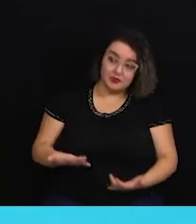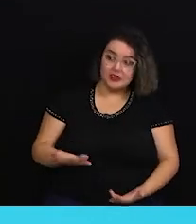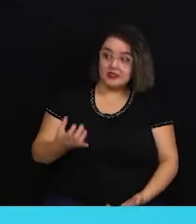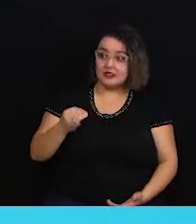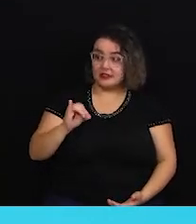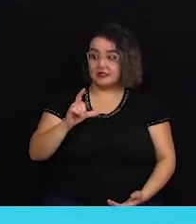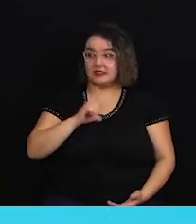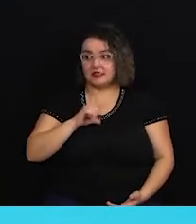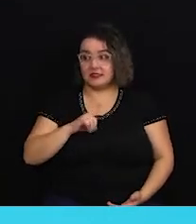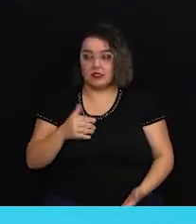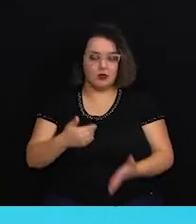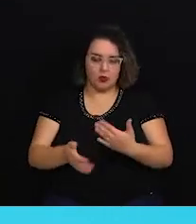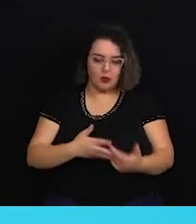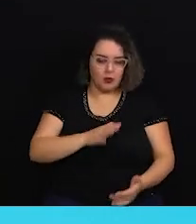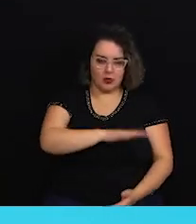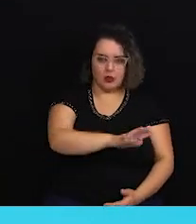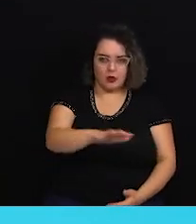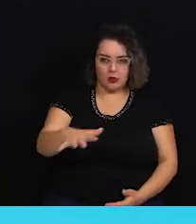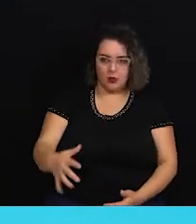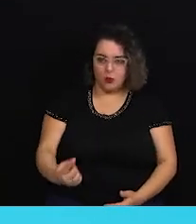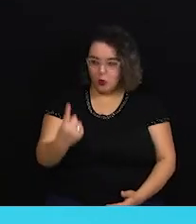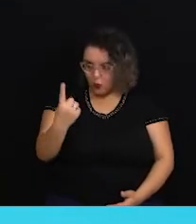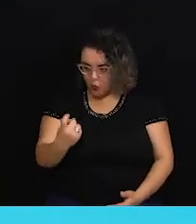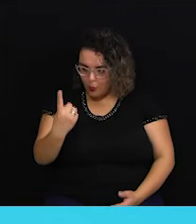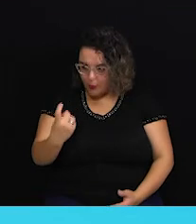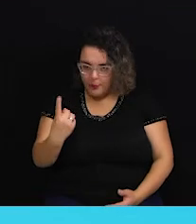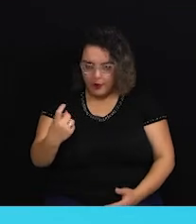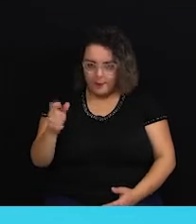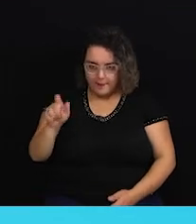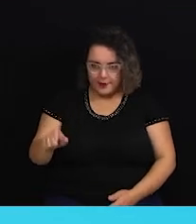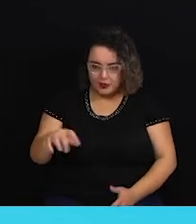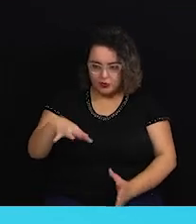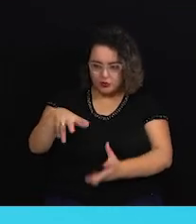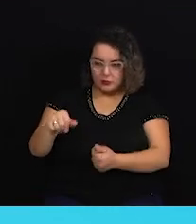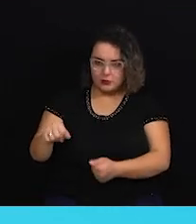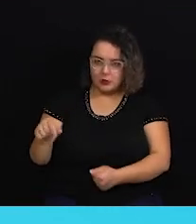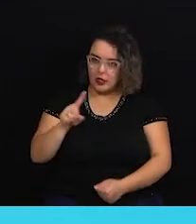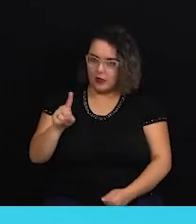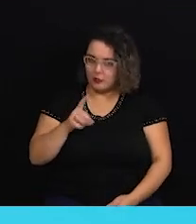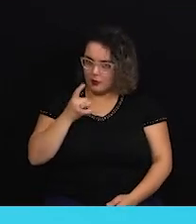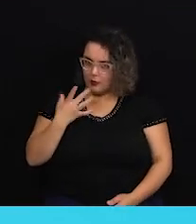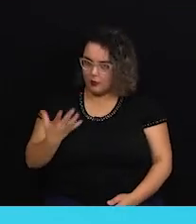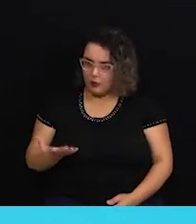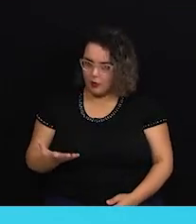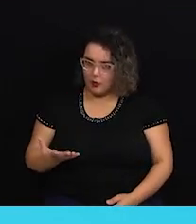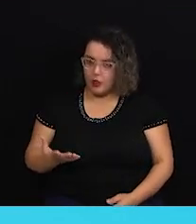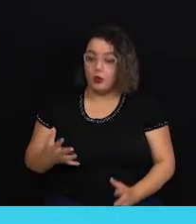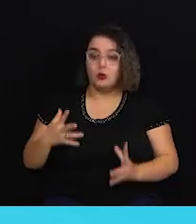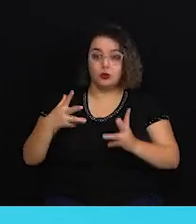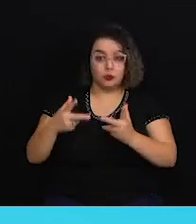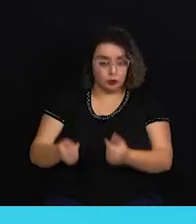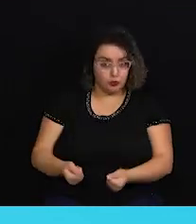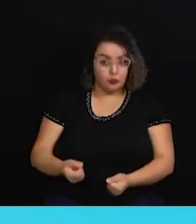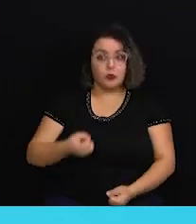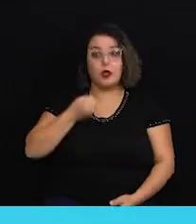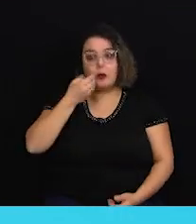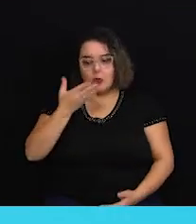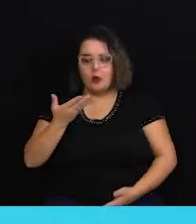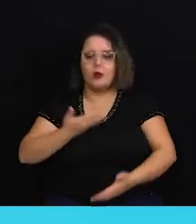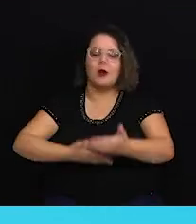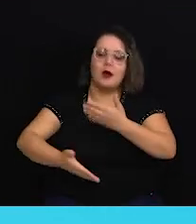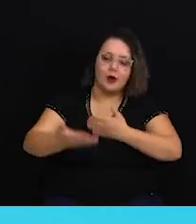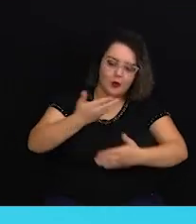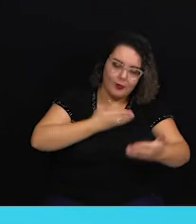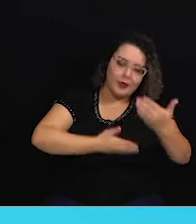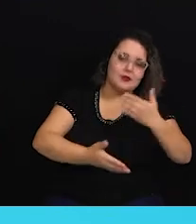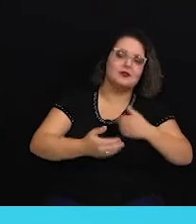alguma coisa, acho que em qualquer área, que só uma pessoa do mundo faça, essa coisa não é tão boa assim. Tudo que é bom é compartilhado, é dividido, e a